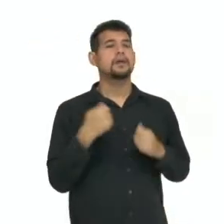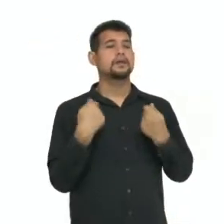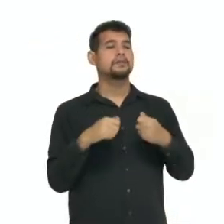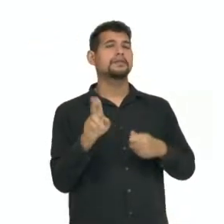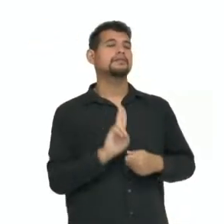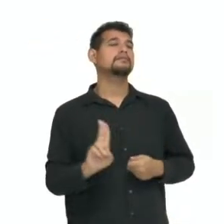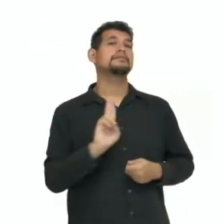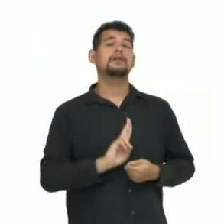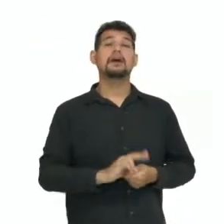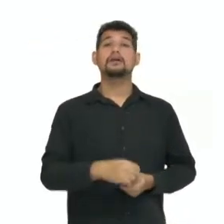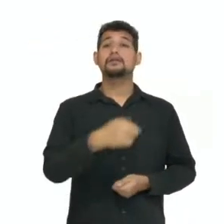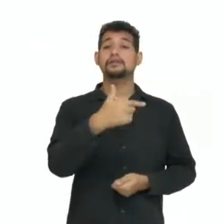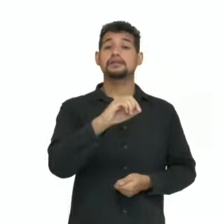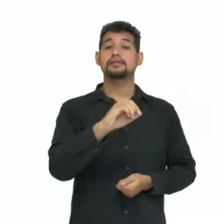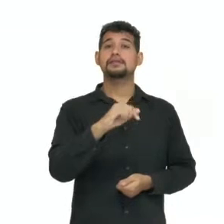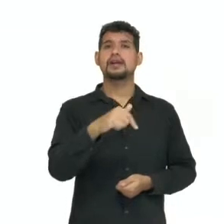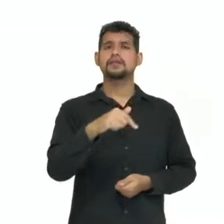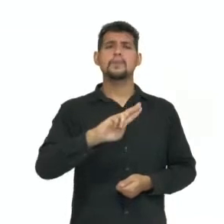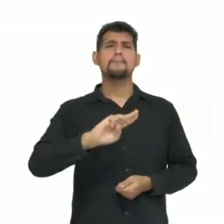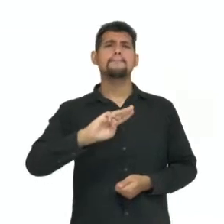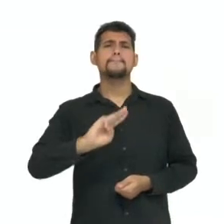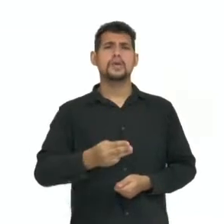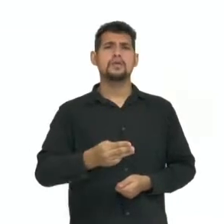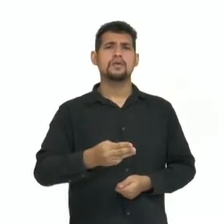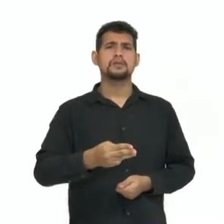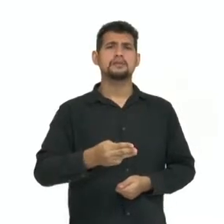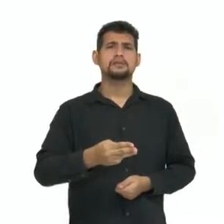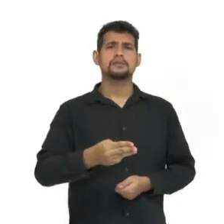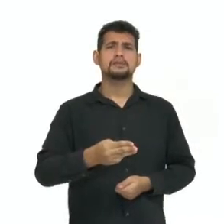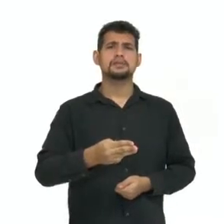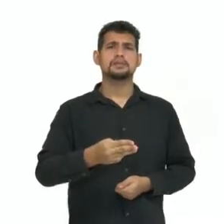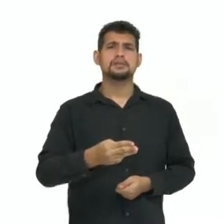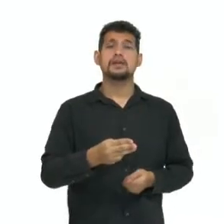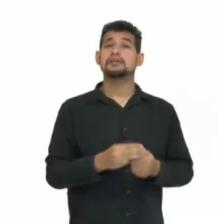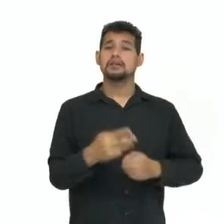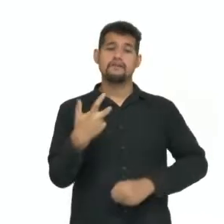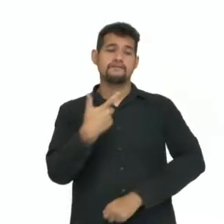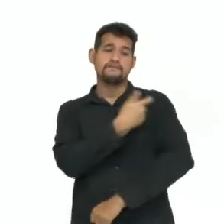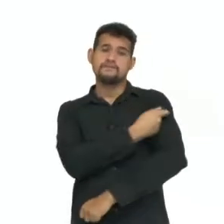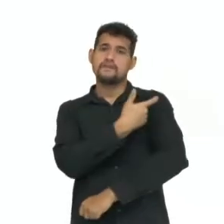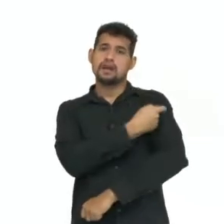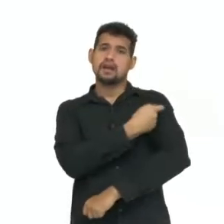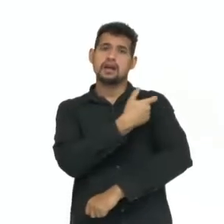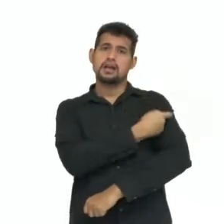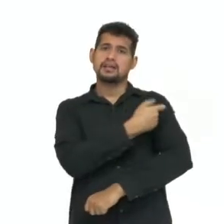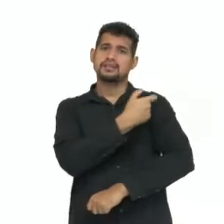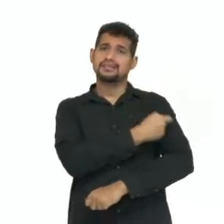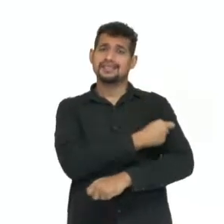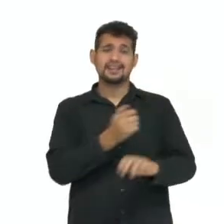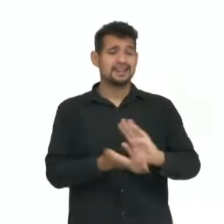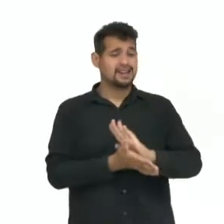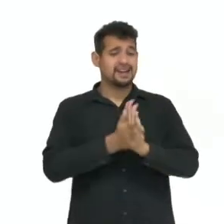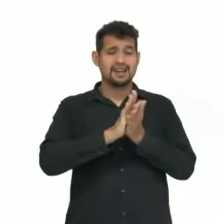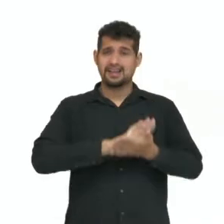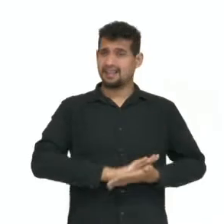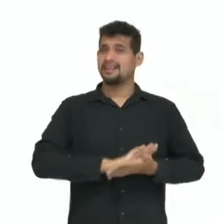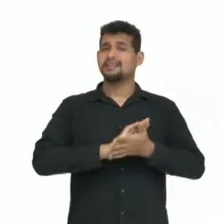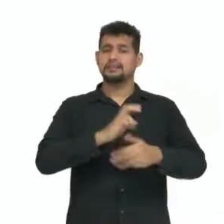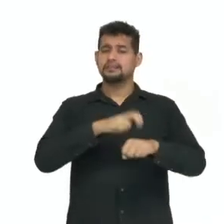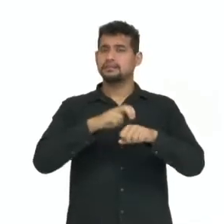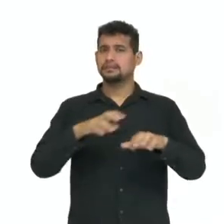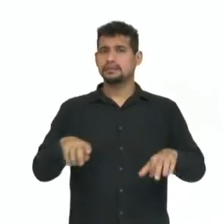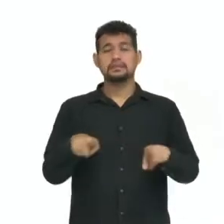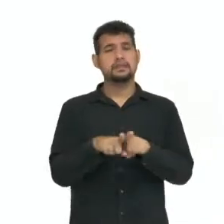aplicar 207 milhões de doses de vacinas contra a Covid-19 para atingir